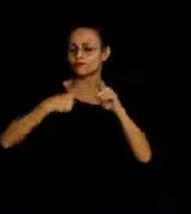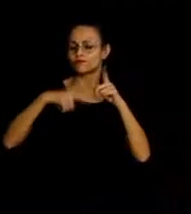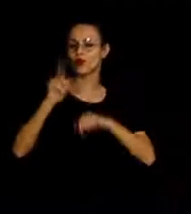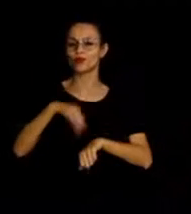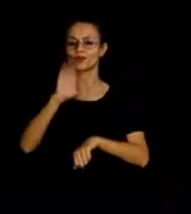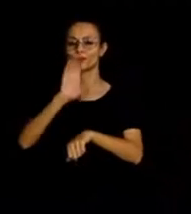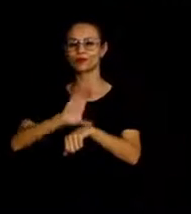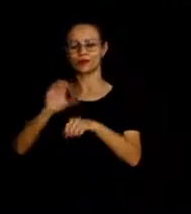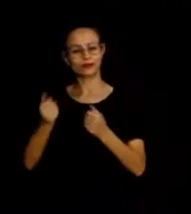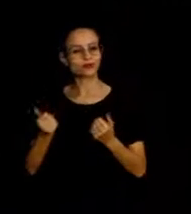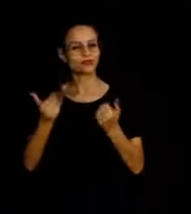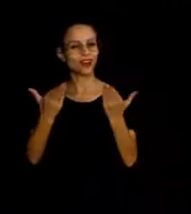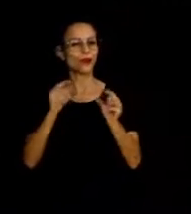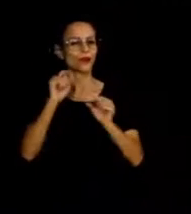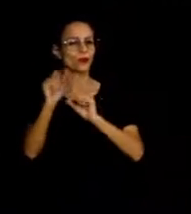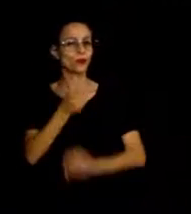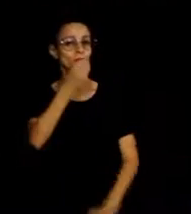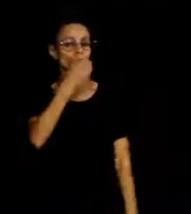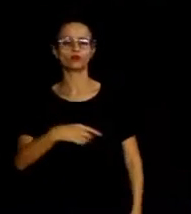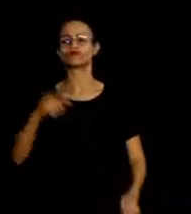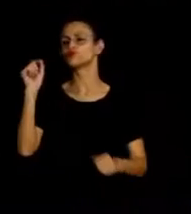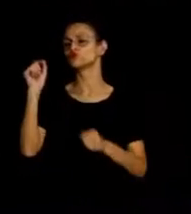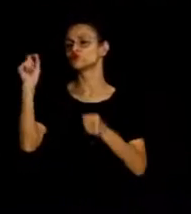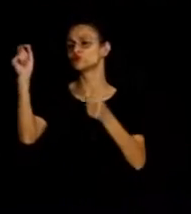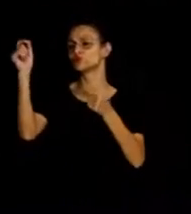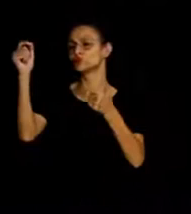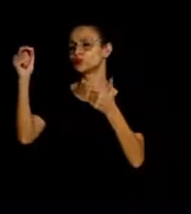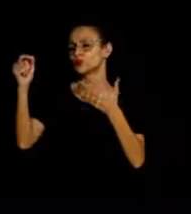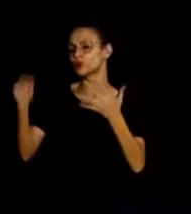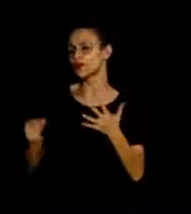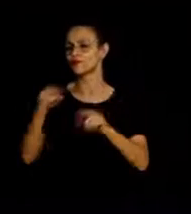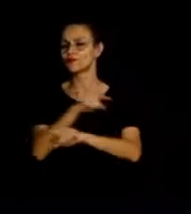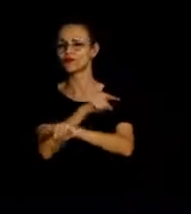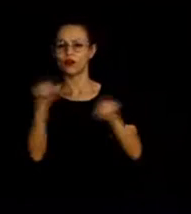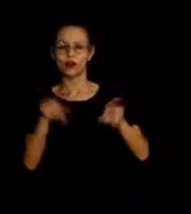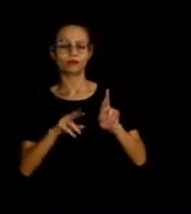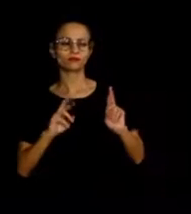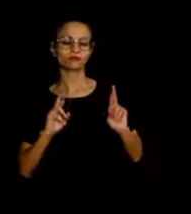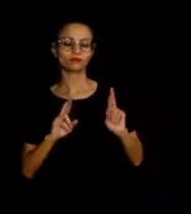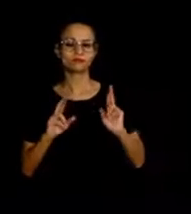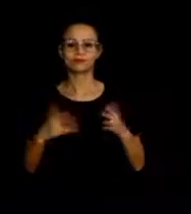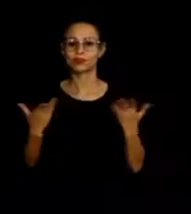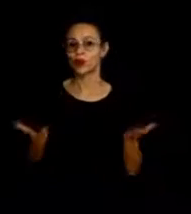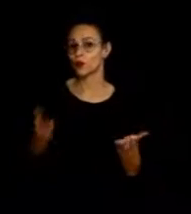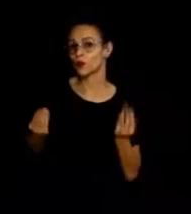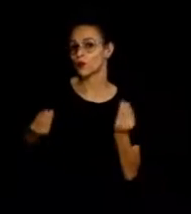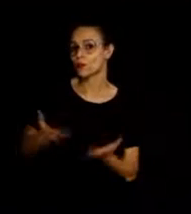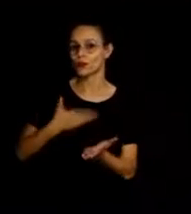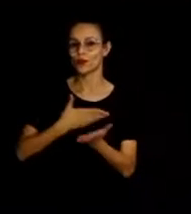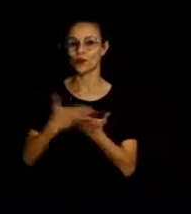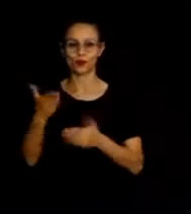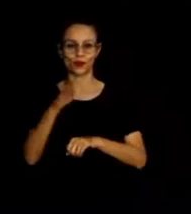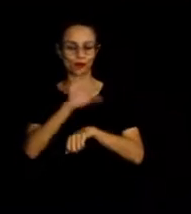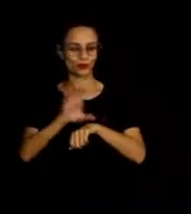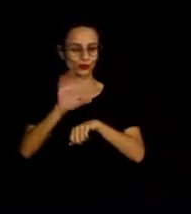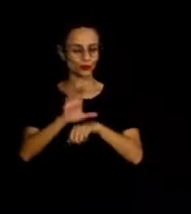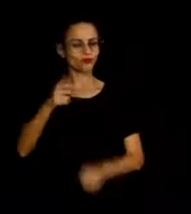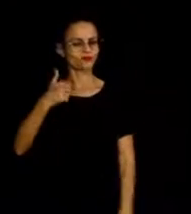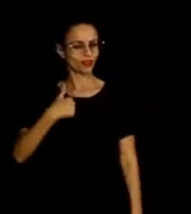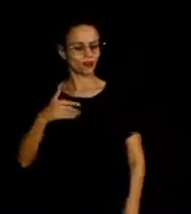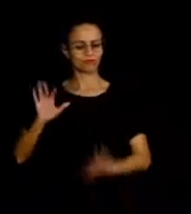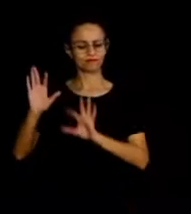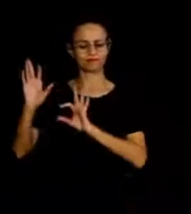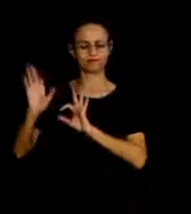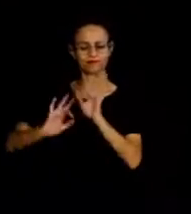o curso oferece de bom Quais são as expectativas em torno de um começo de curso e o